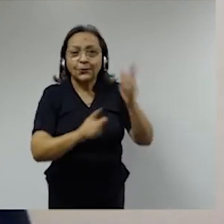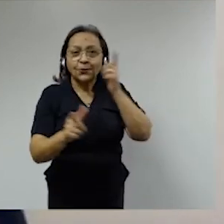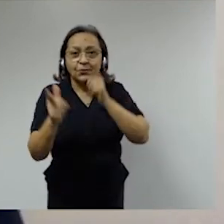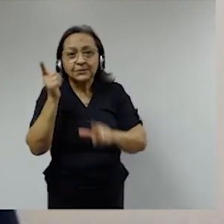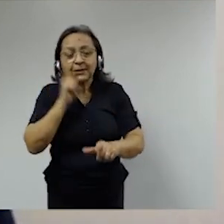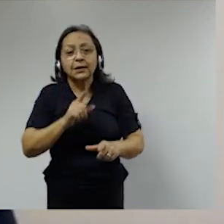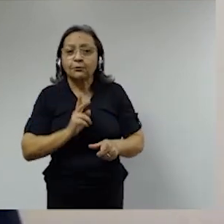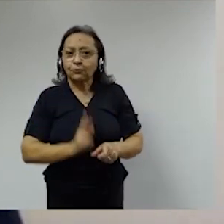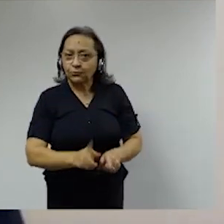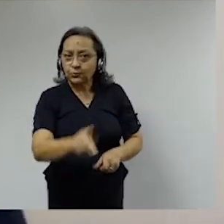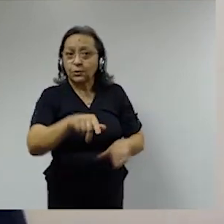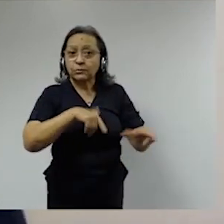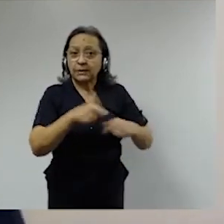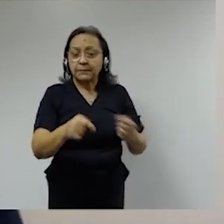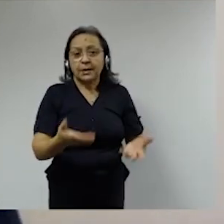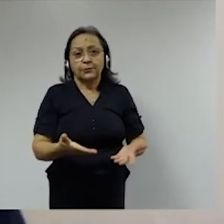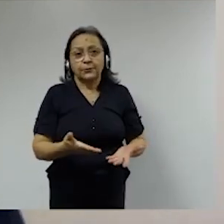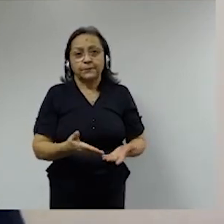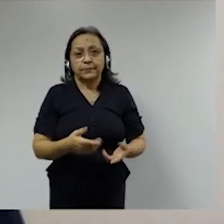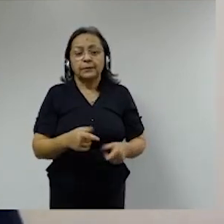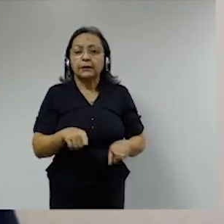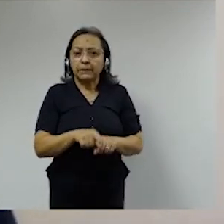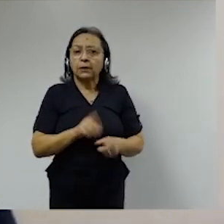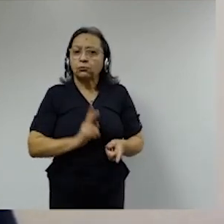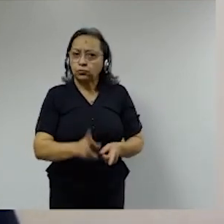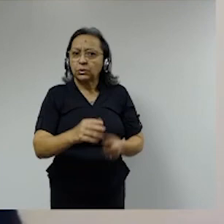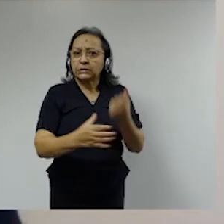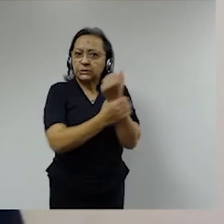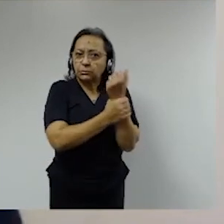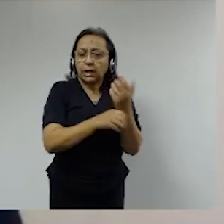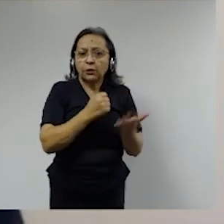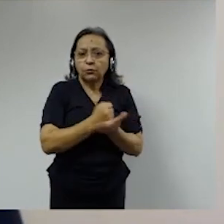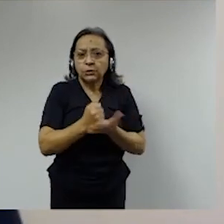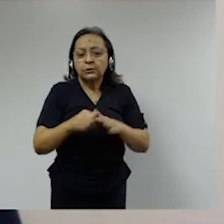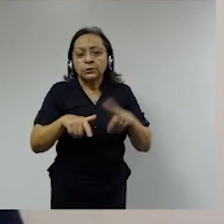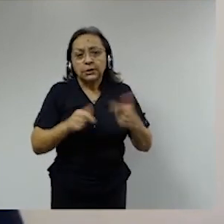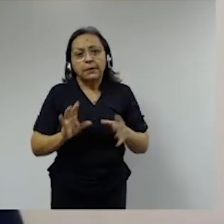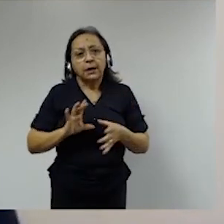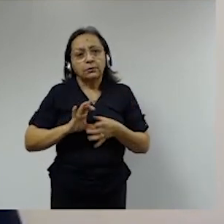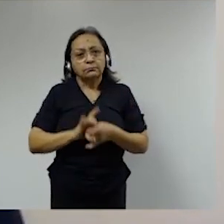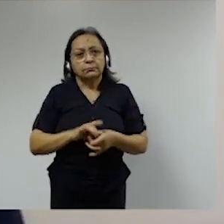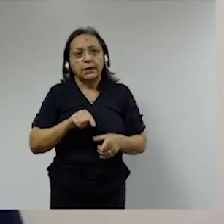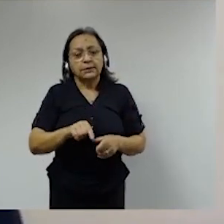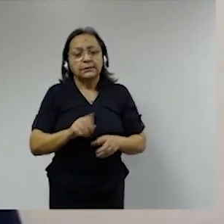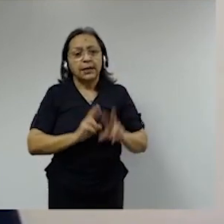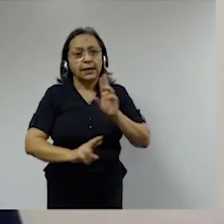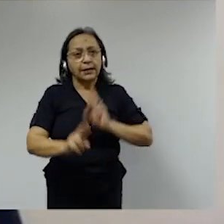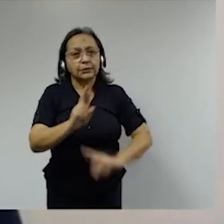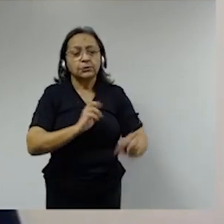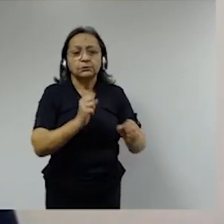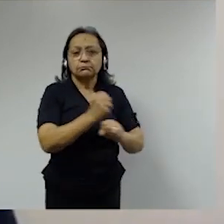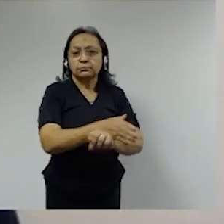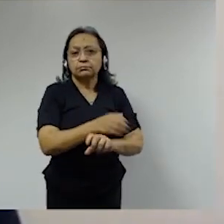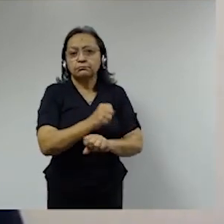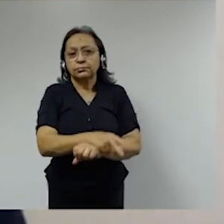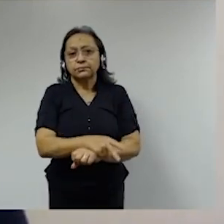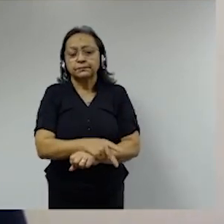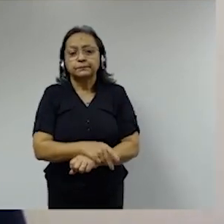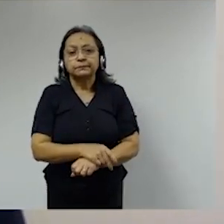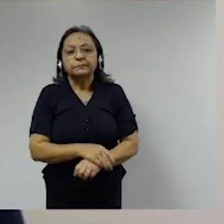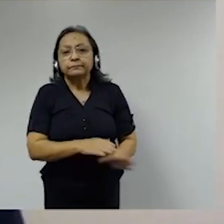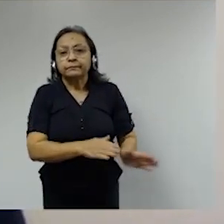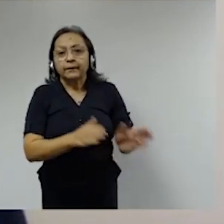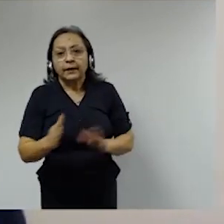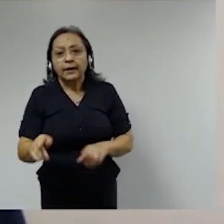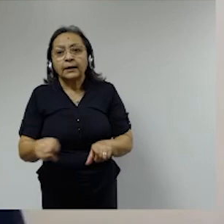suas atividades e, via de consequência, manter os contratos de trabalho a ela vinculados, as relações de emprego a elas vinculadas. E